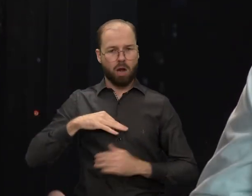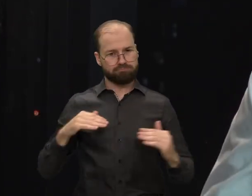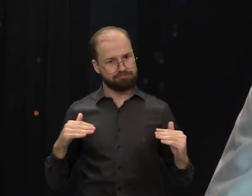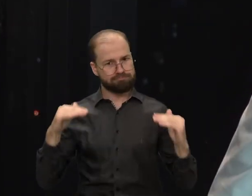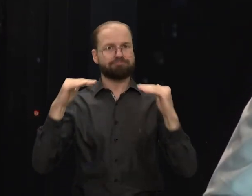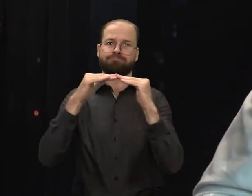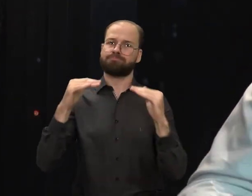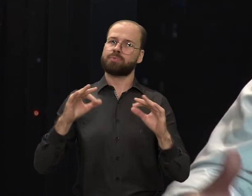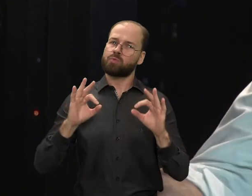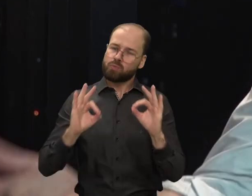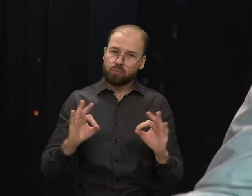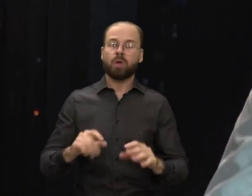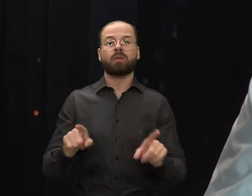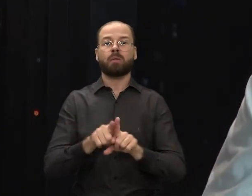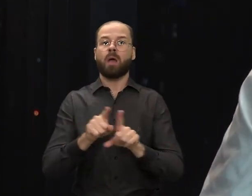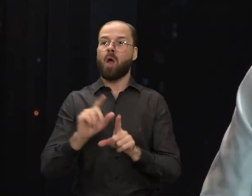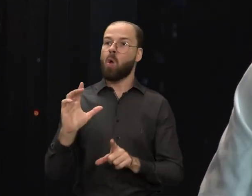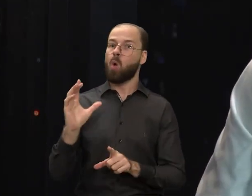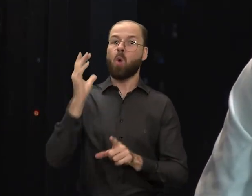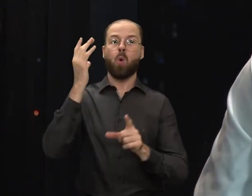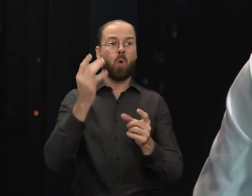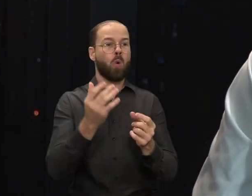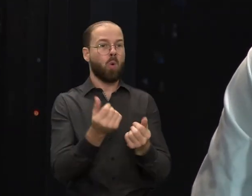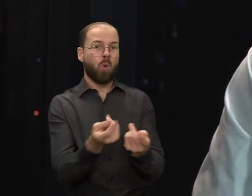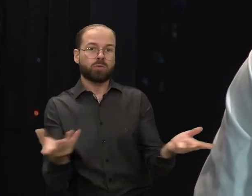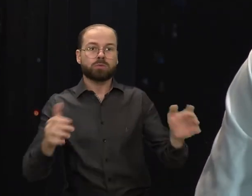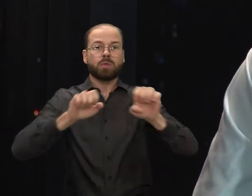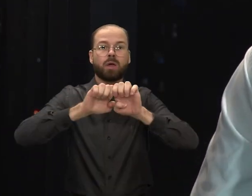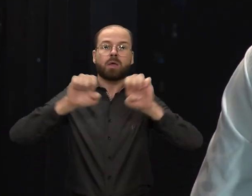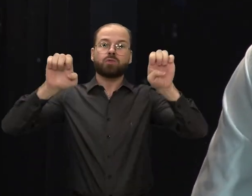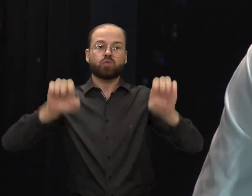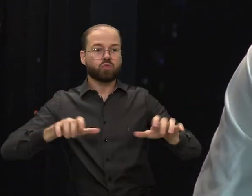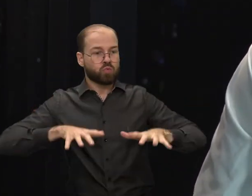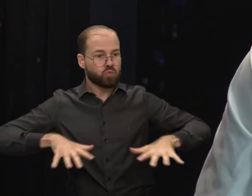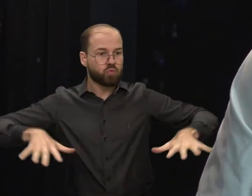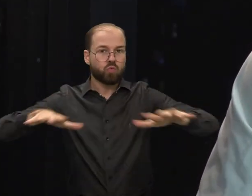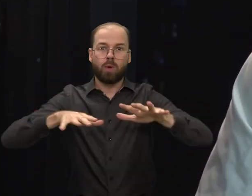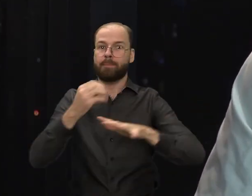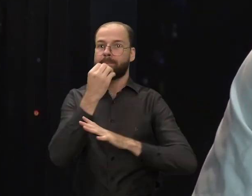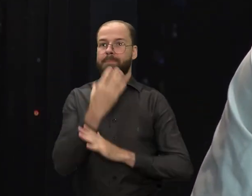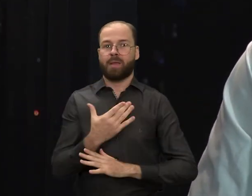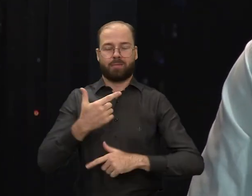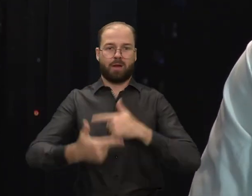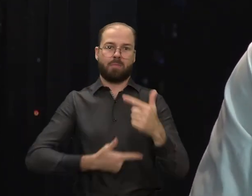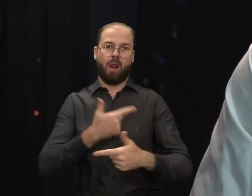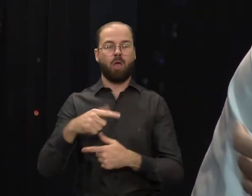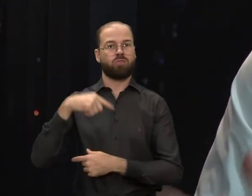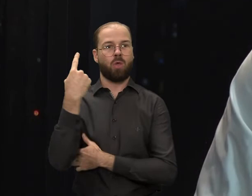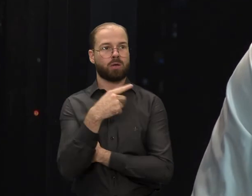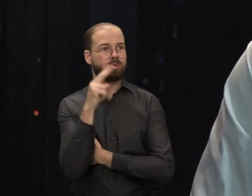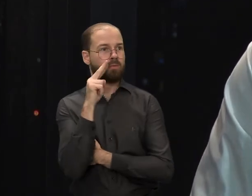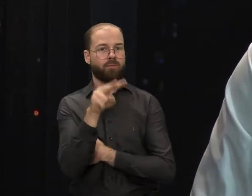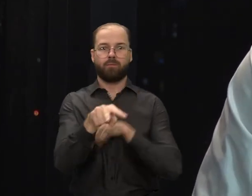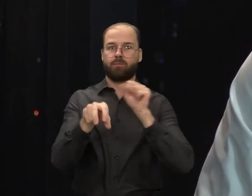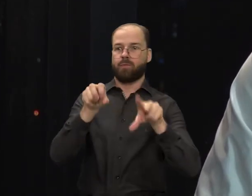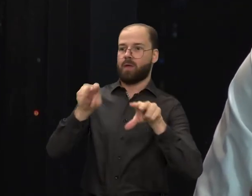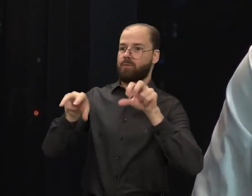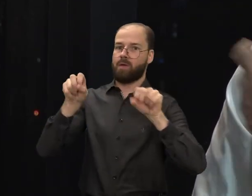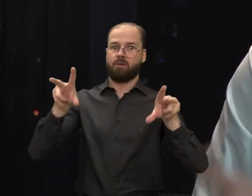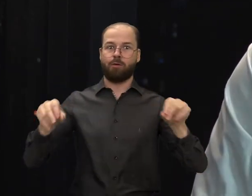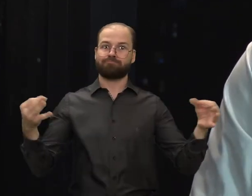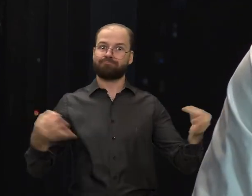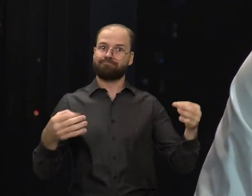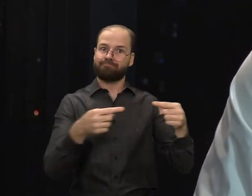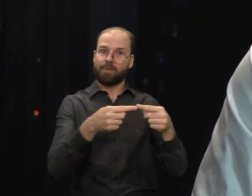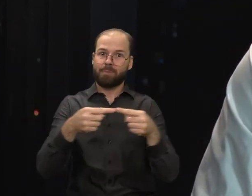condições de trabalho, tendo equipamentos para trabalhar. Aí você começa a ver a eficiência. Quando você investe em pessoas,